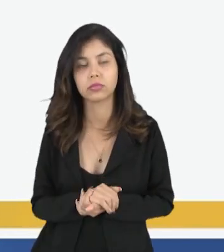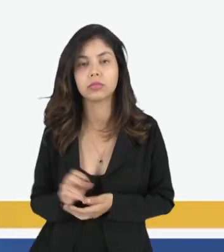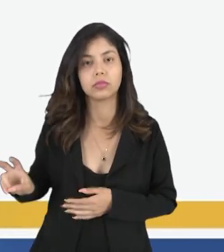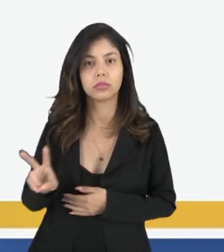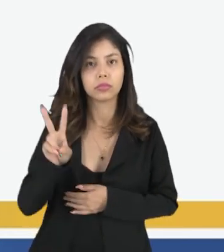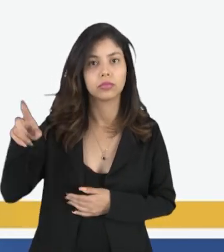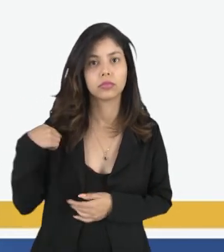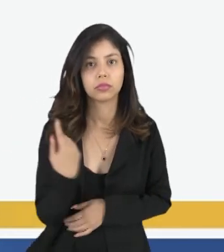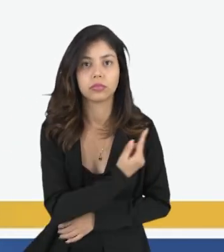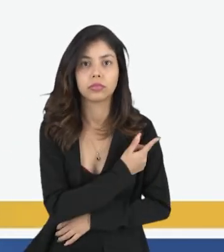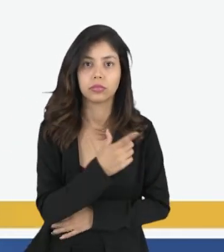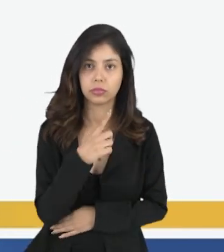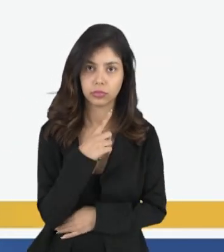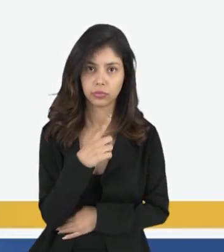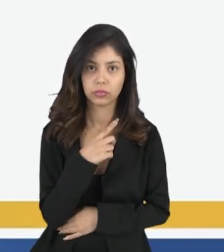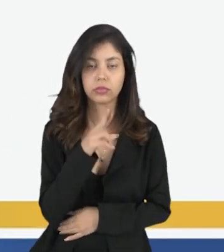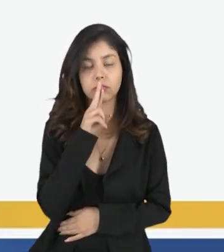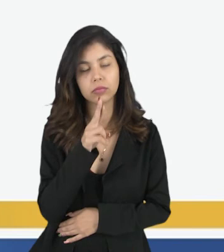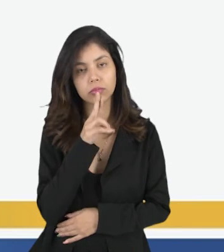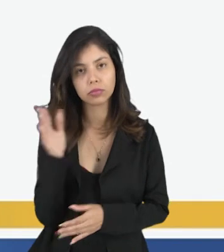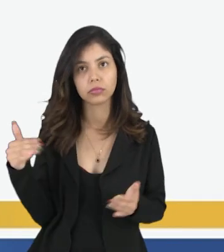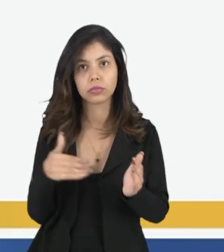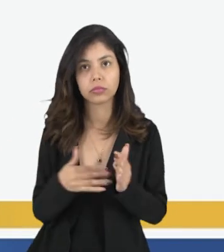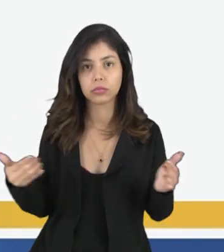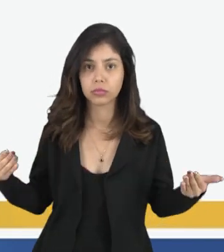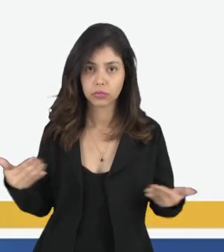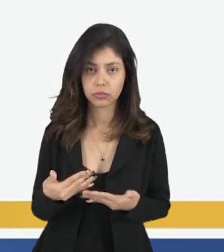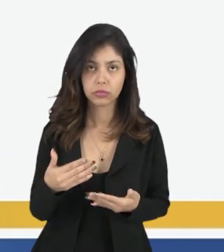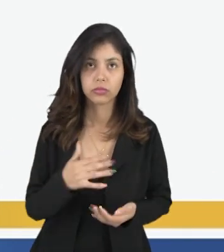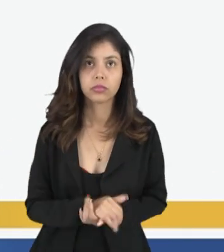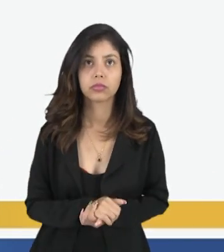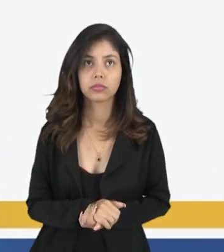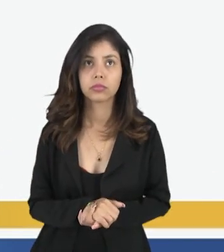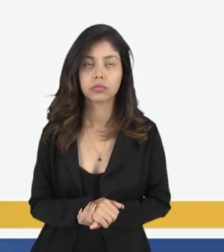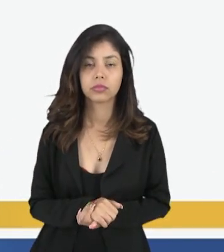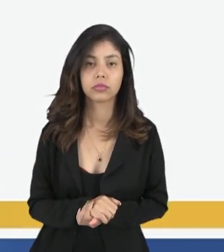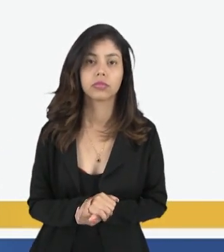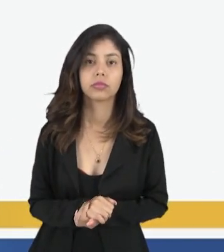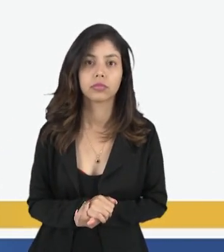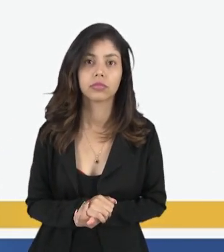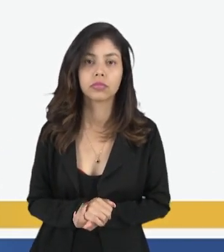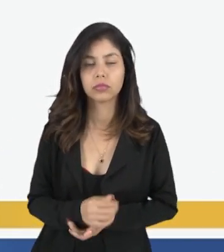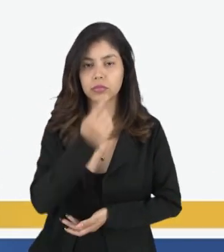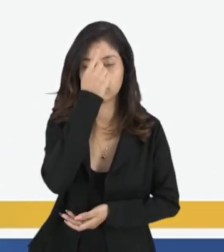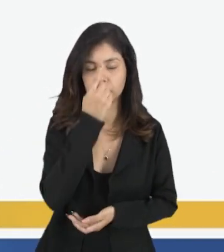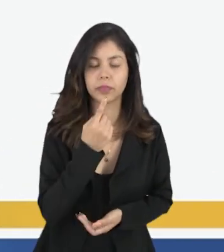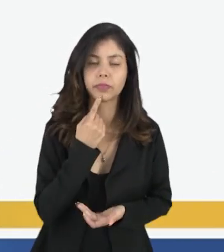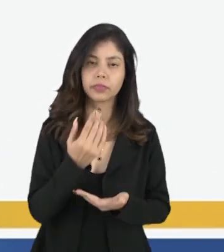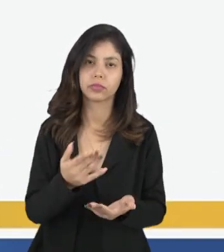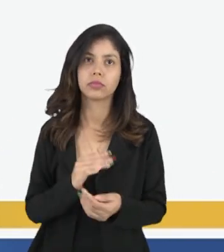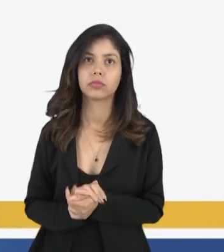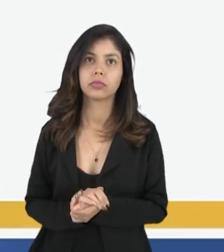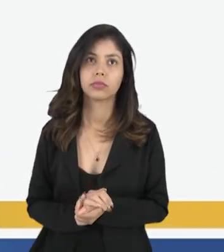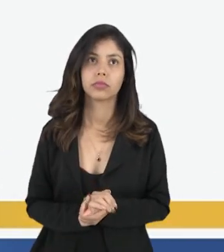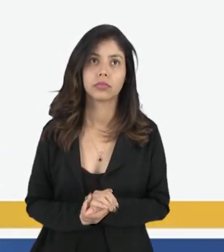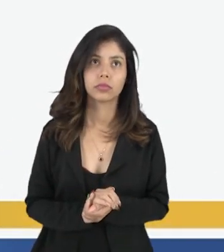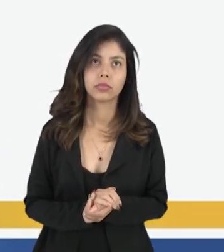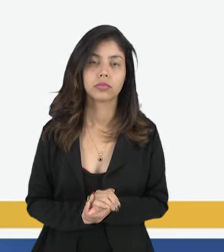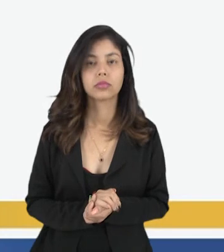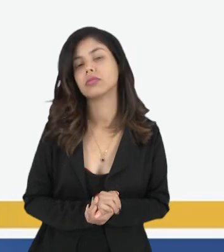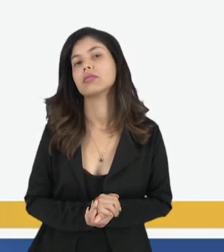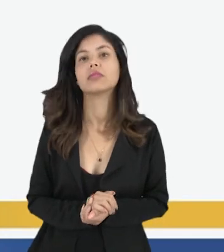temos calculado até aqui e colocando a sua imagem, fazendo a correspondência